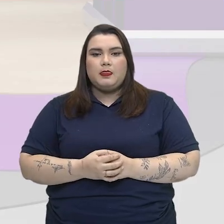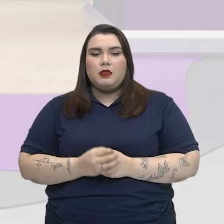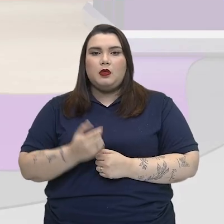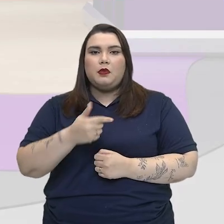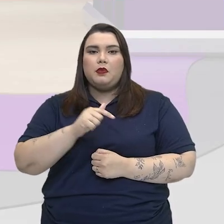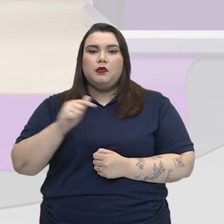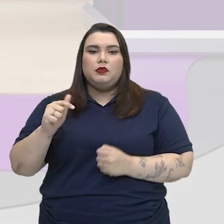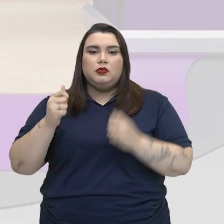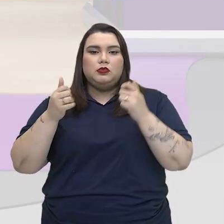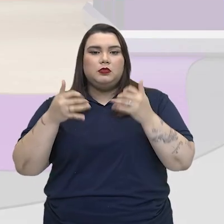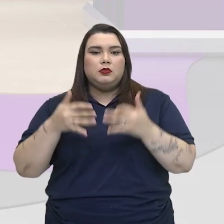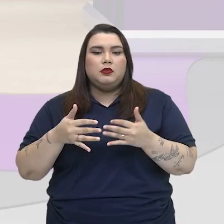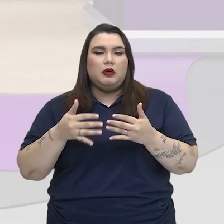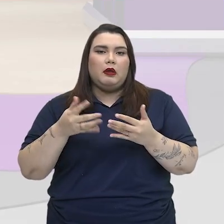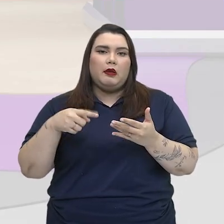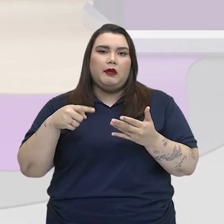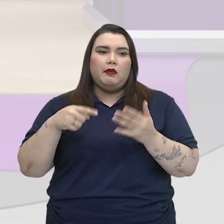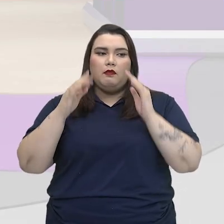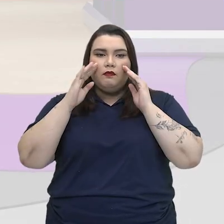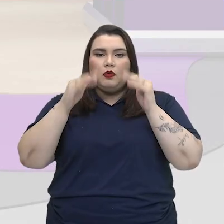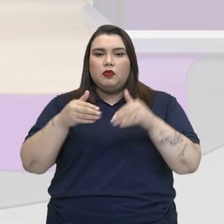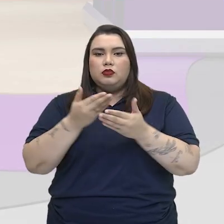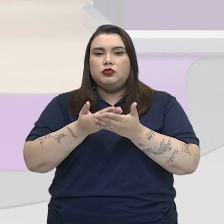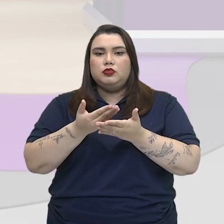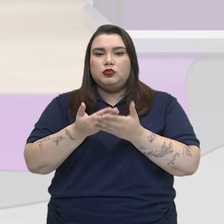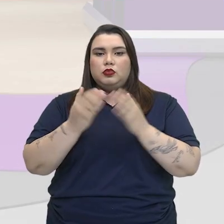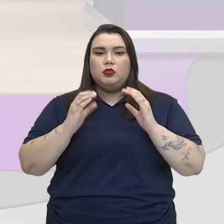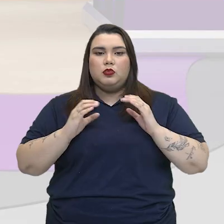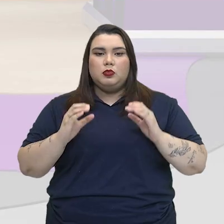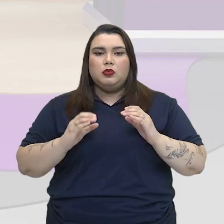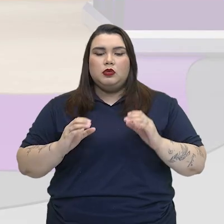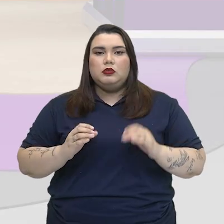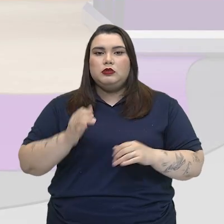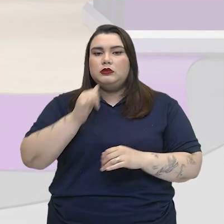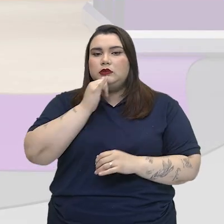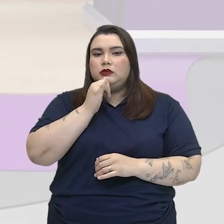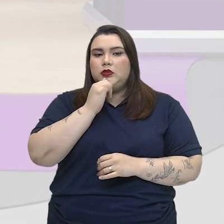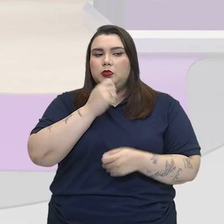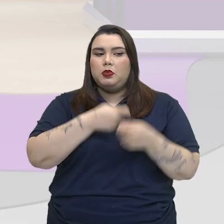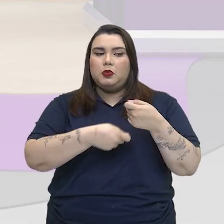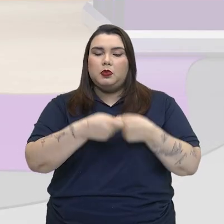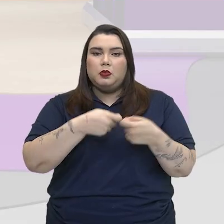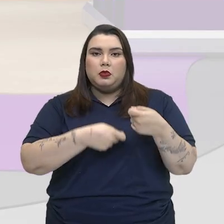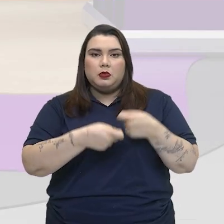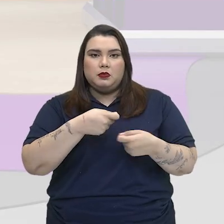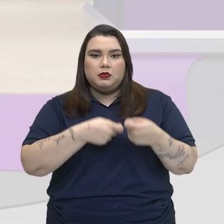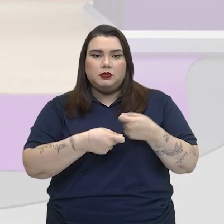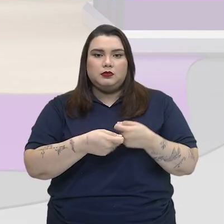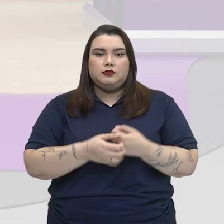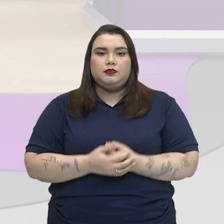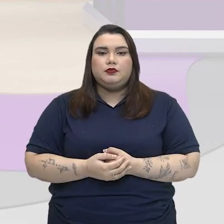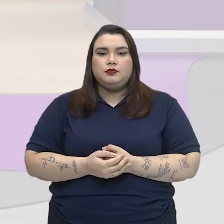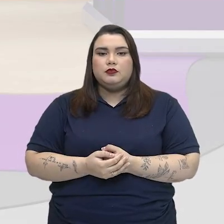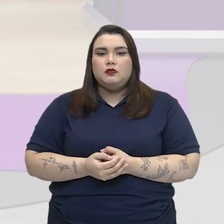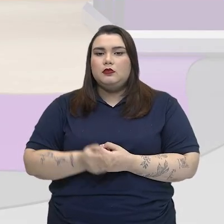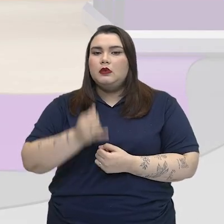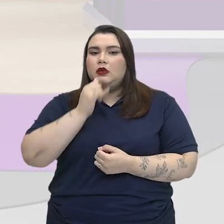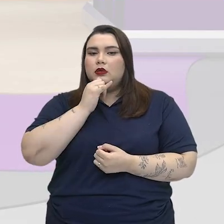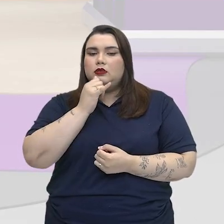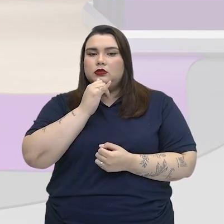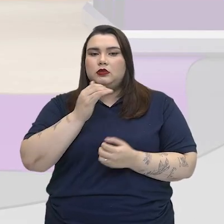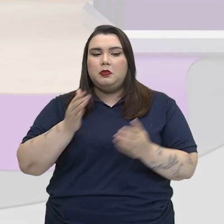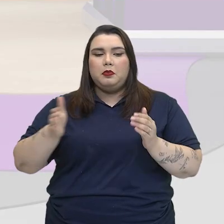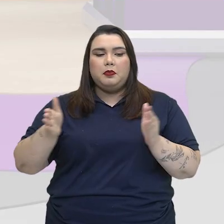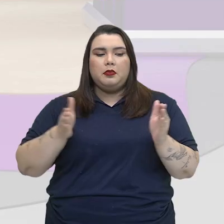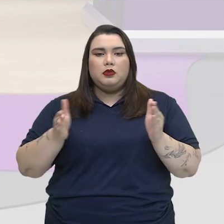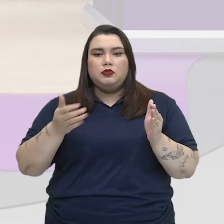é apenas para estudos, de comportamento, vamos supor, comportamento econômico. Aí, vamos pegar aqui os últimos